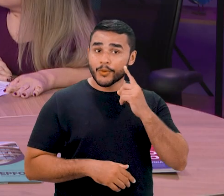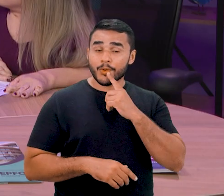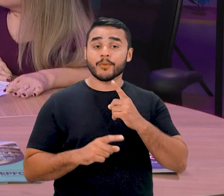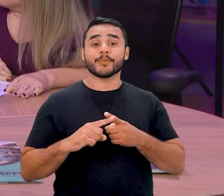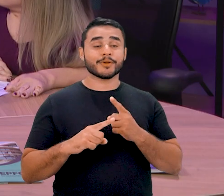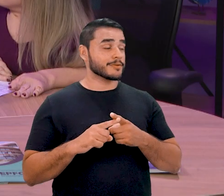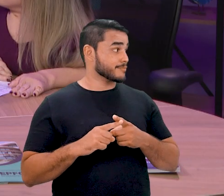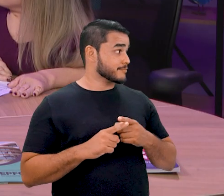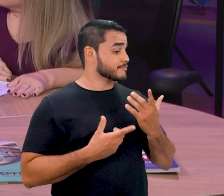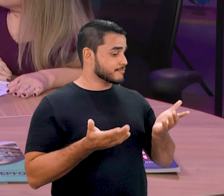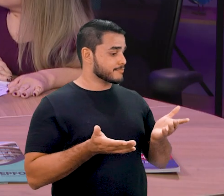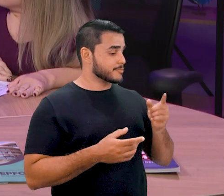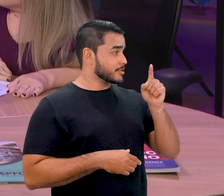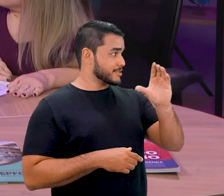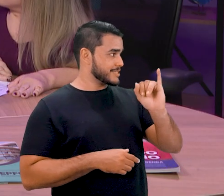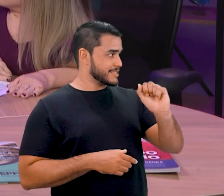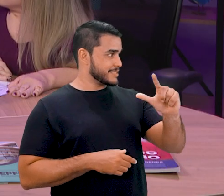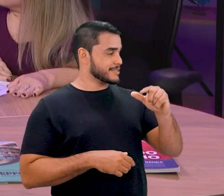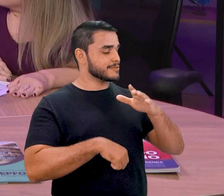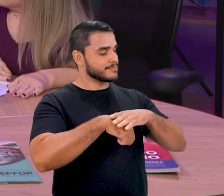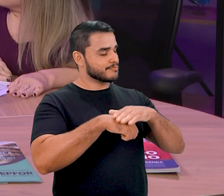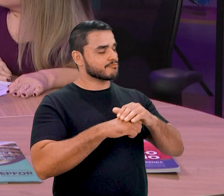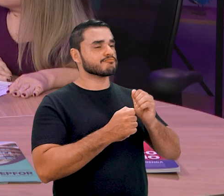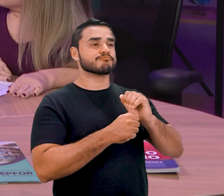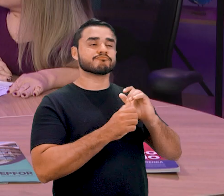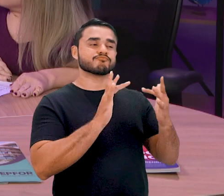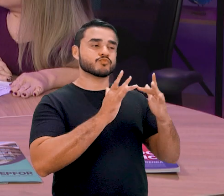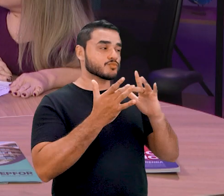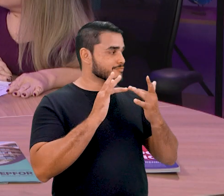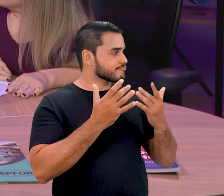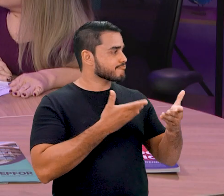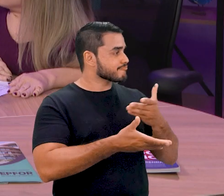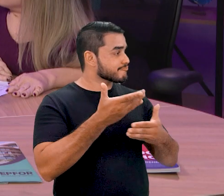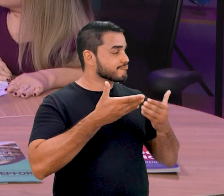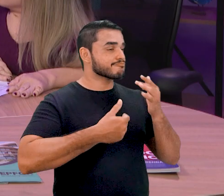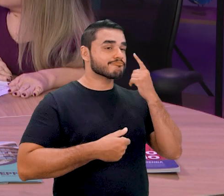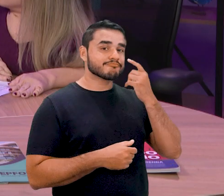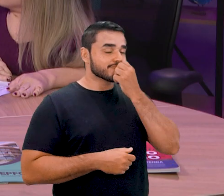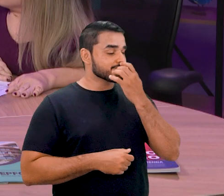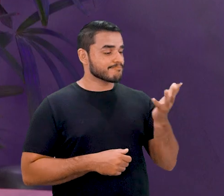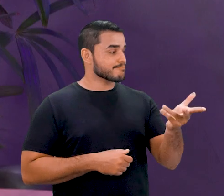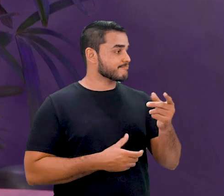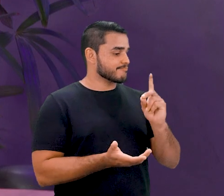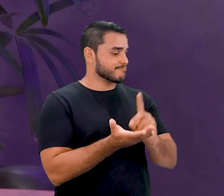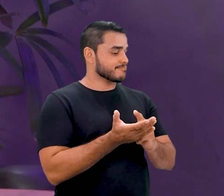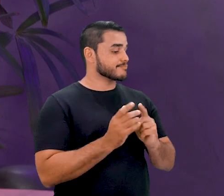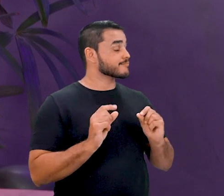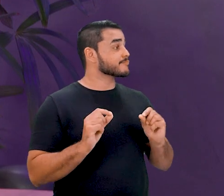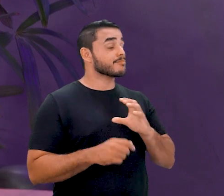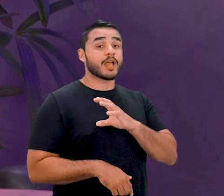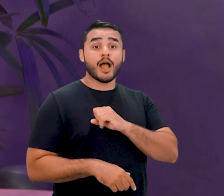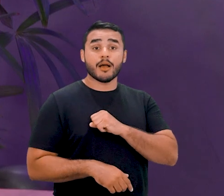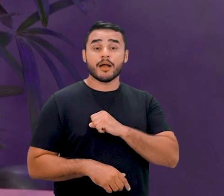do trabalho da Central de Tradução e Interpretação. Acho que foi um momento muito importante na minha vida, porque eu